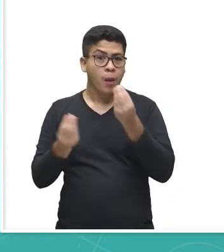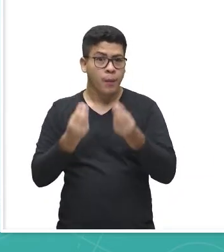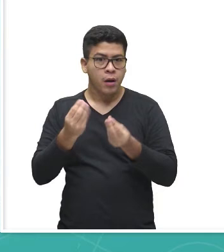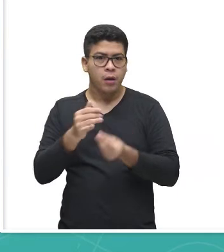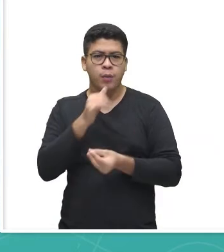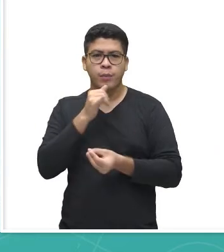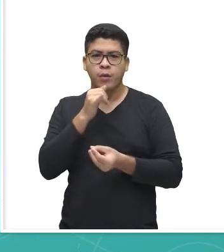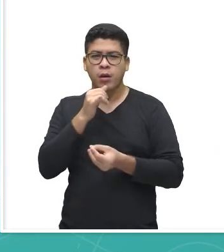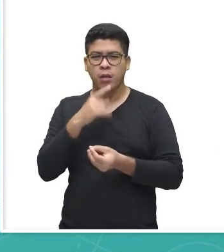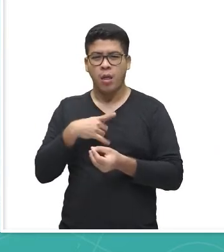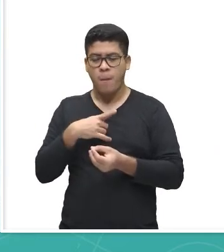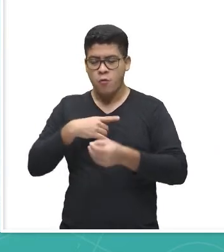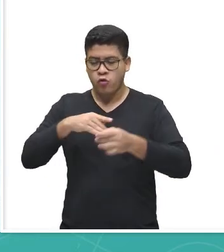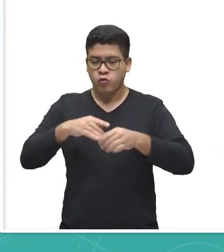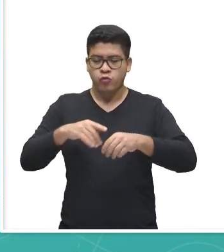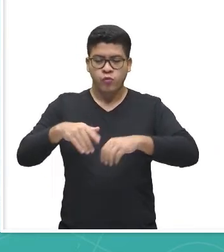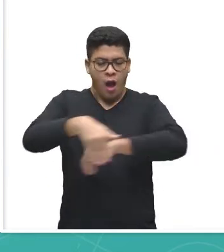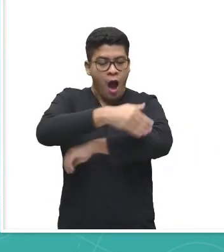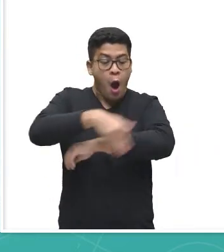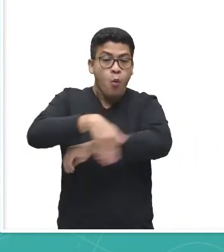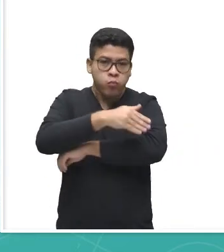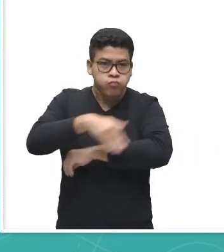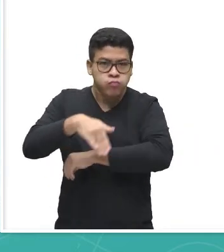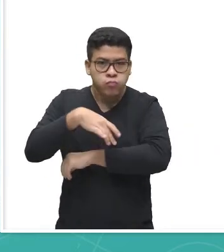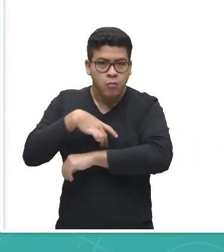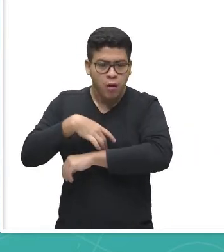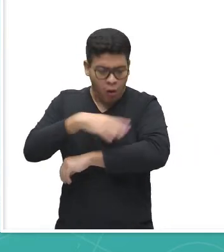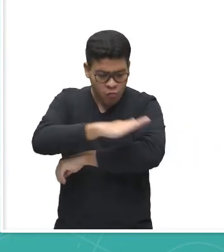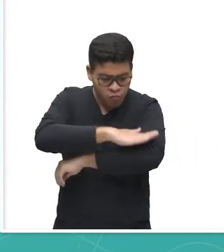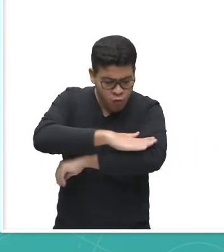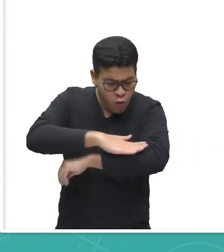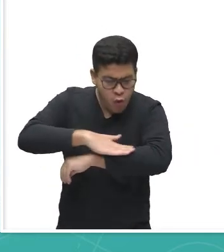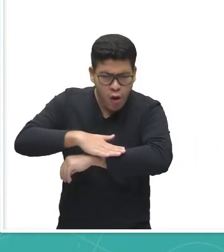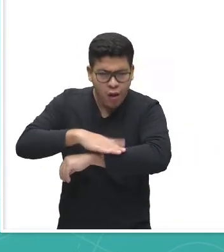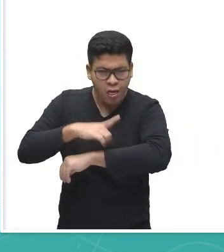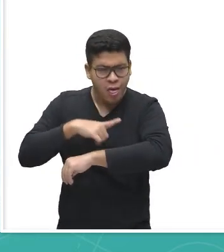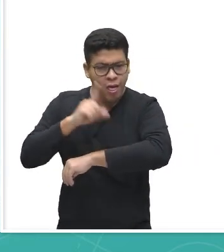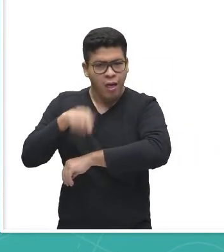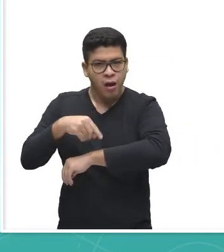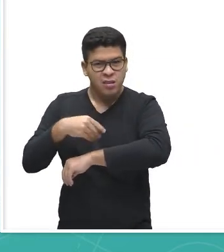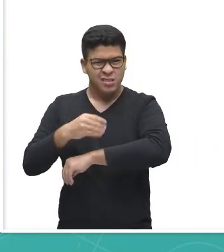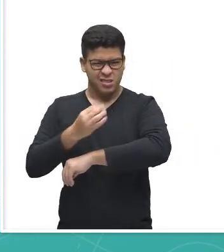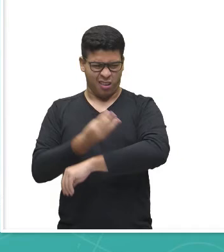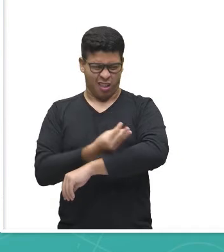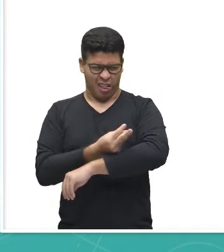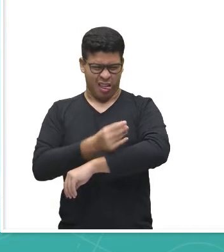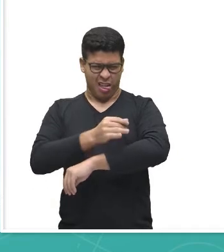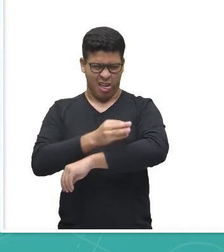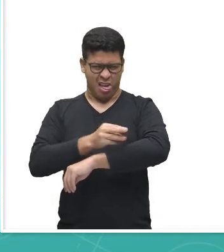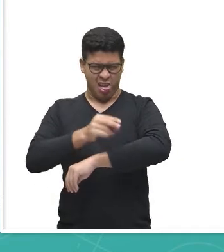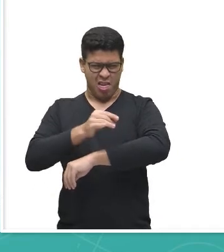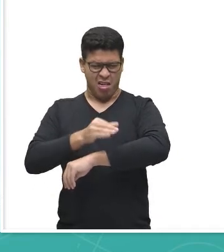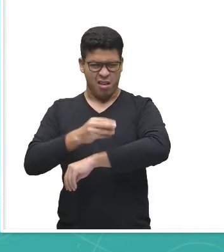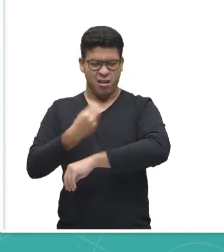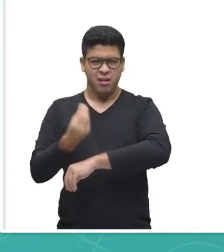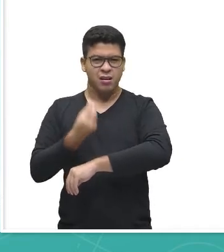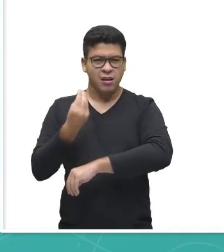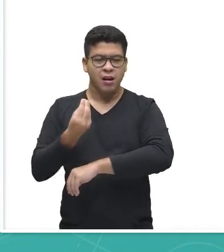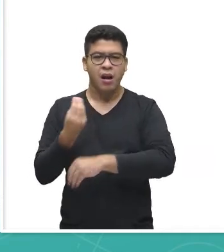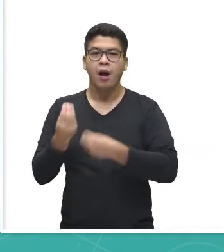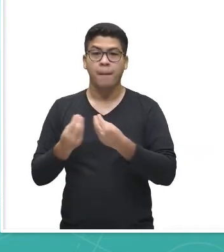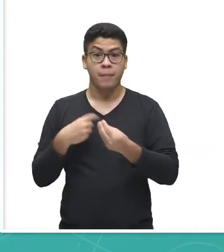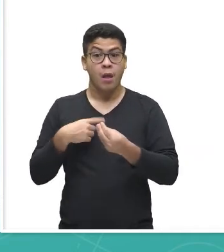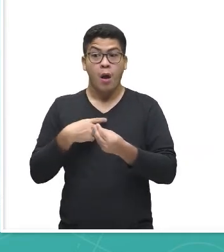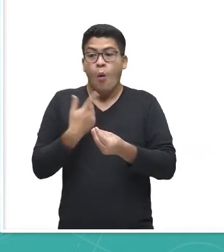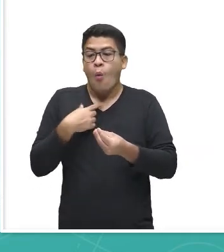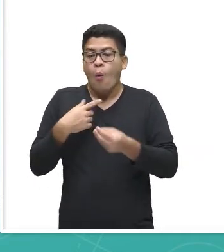superfície áspera, né? Nessa imagem que parece aí um asfalto, na verdade acho que é um solo, né? O solo, como a gente